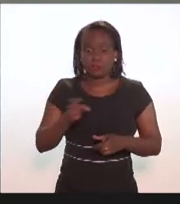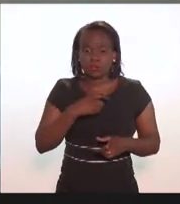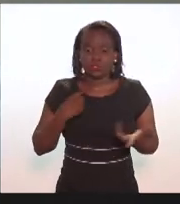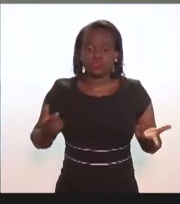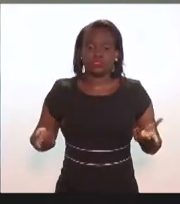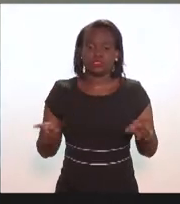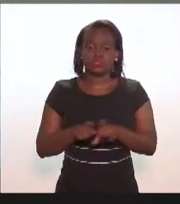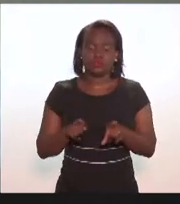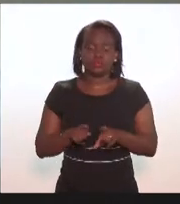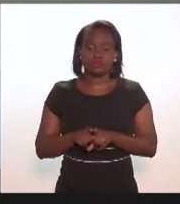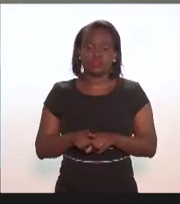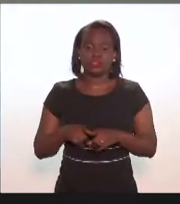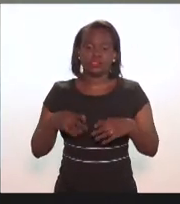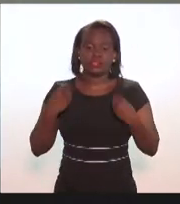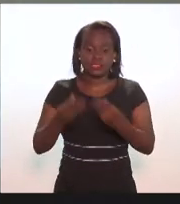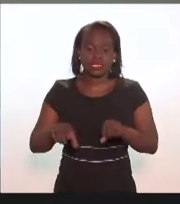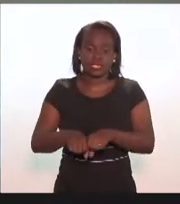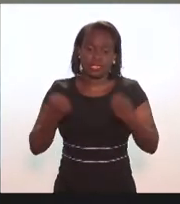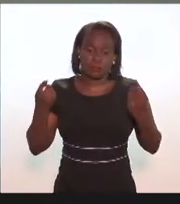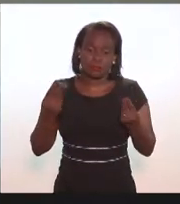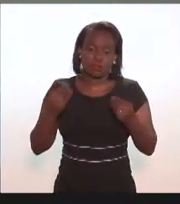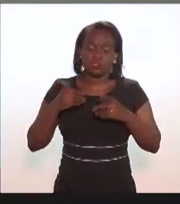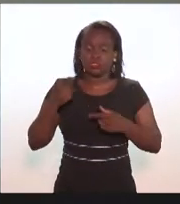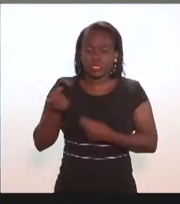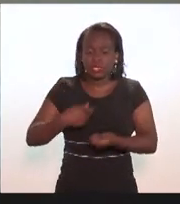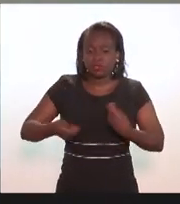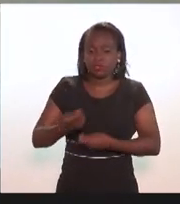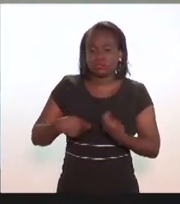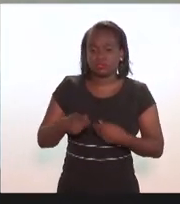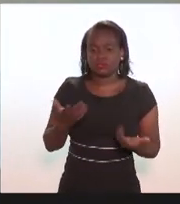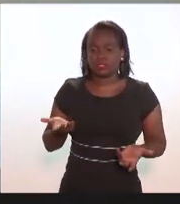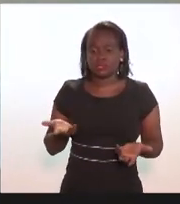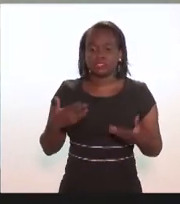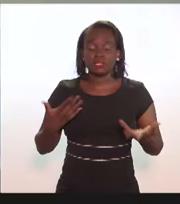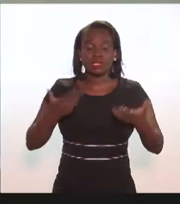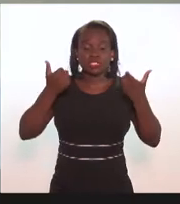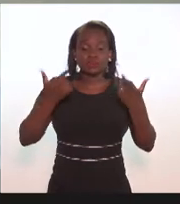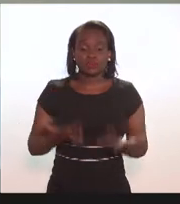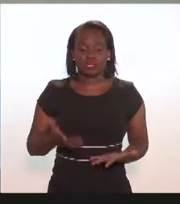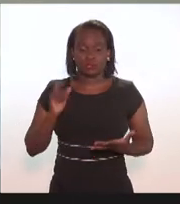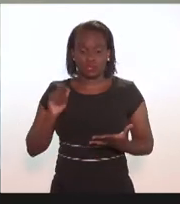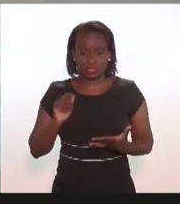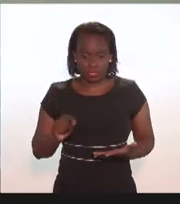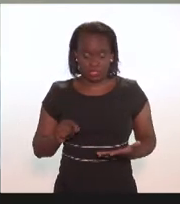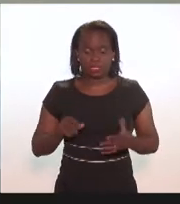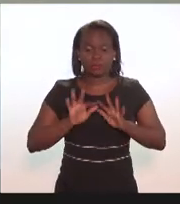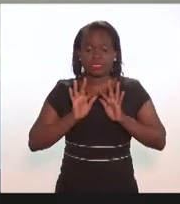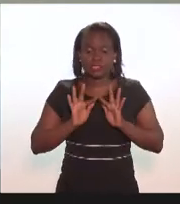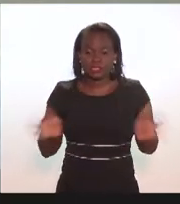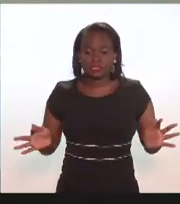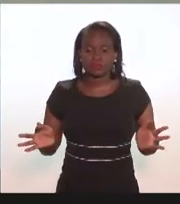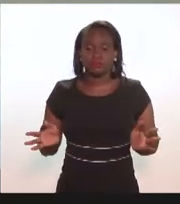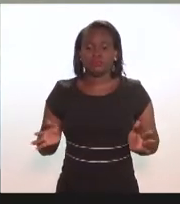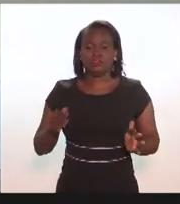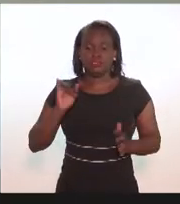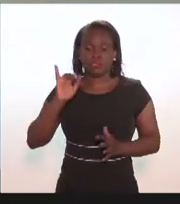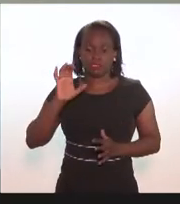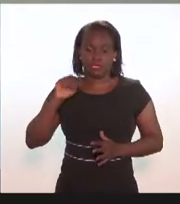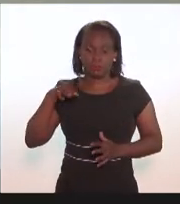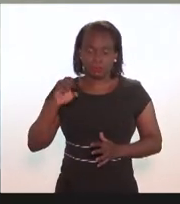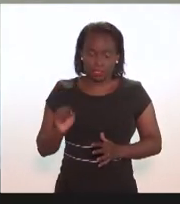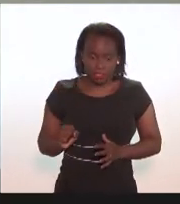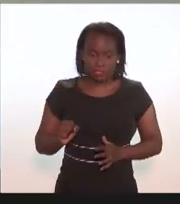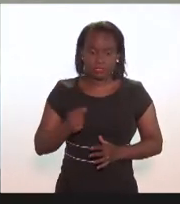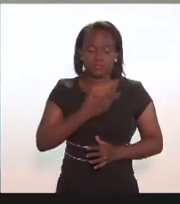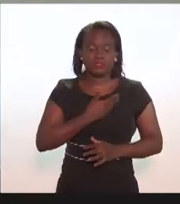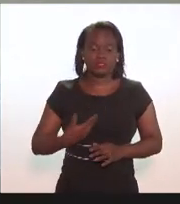e prejudica muito o ambiente de negócio. O que a gente quer discutir em termos de simplificação do ICMS, o governador